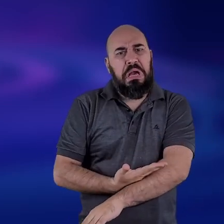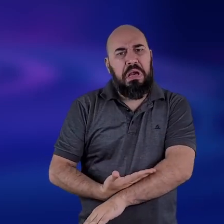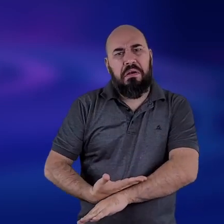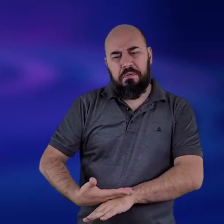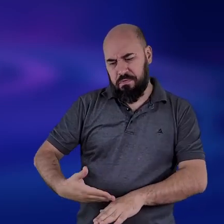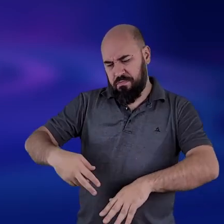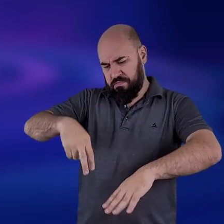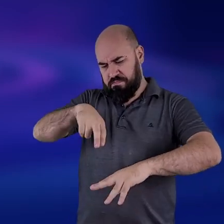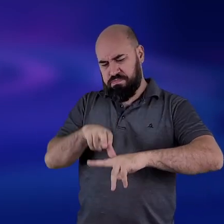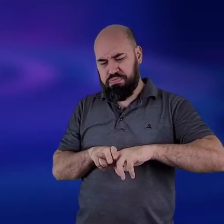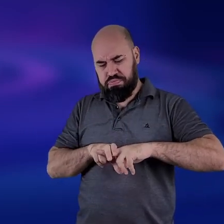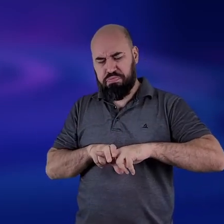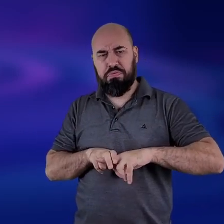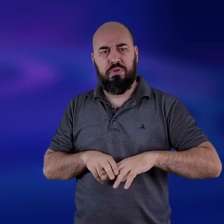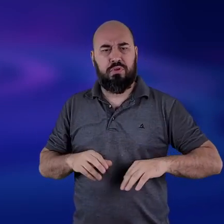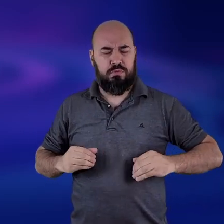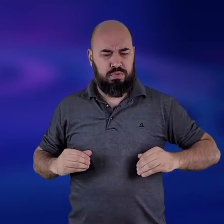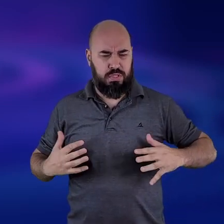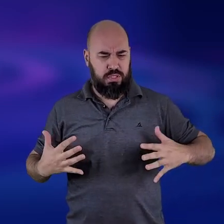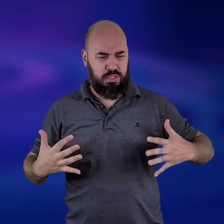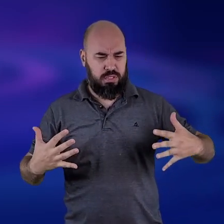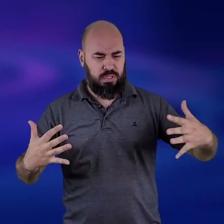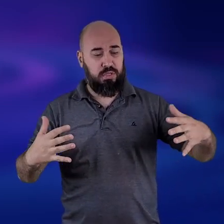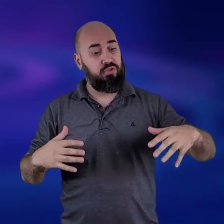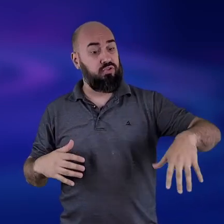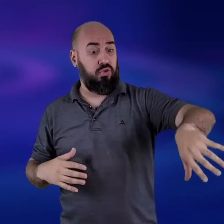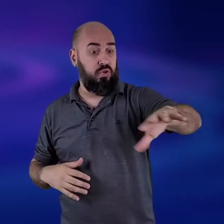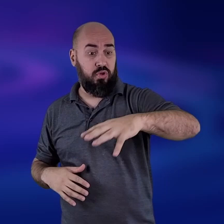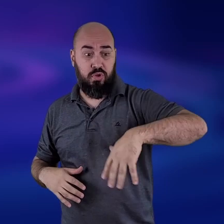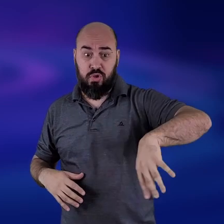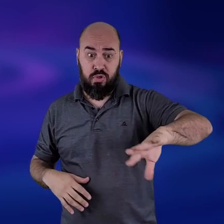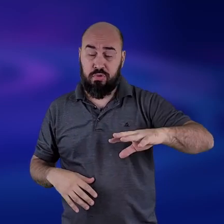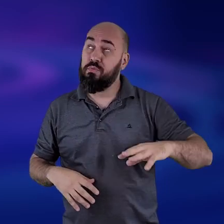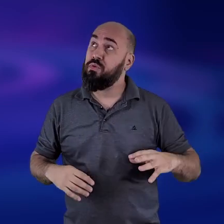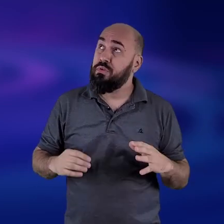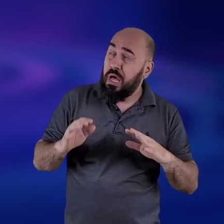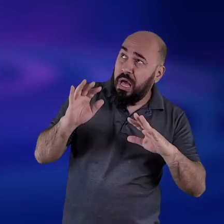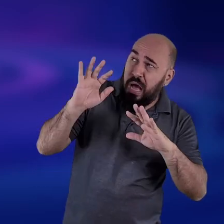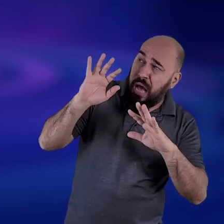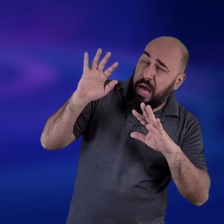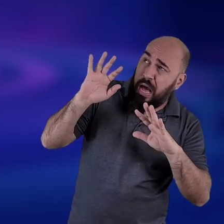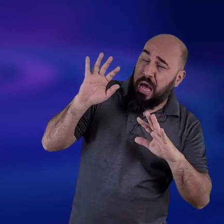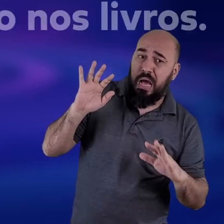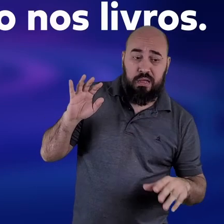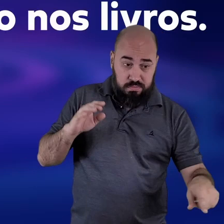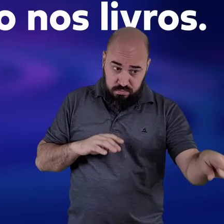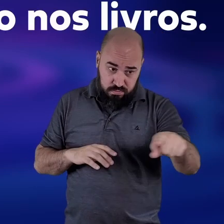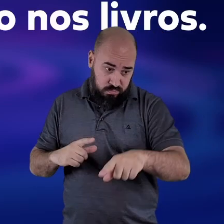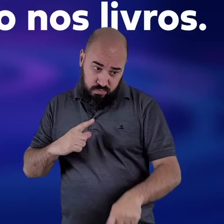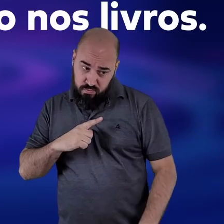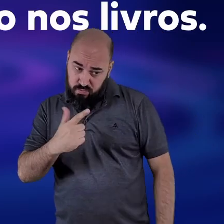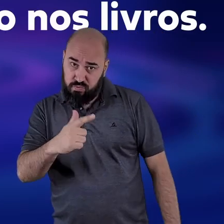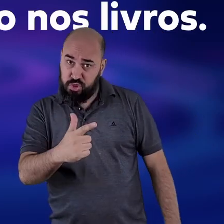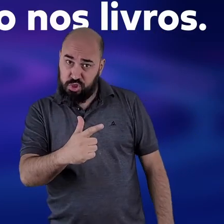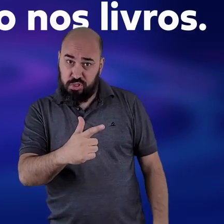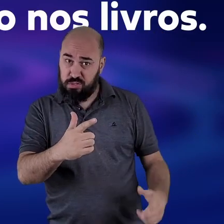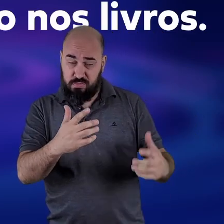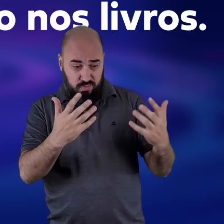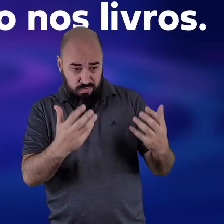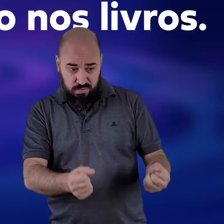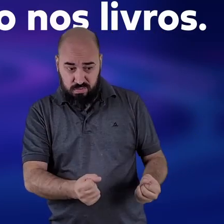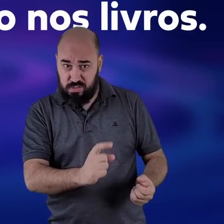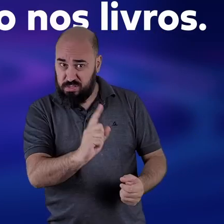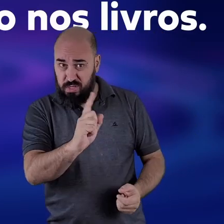se assenta, de cuja presença fugiram a terra e o céu, e não se achou lugar para eles. Vi também os mortos,